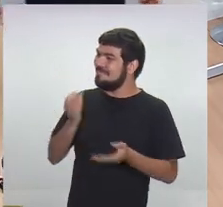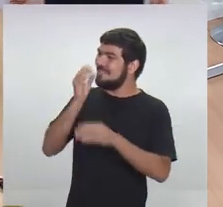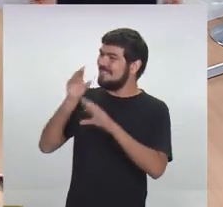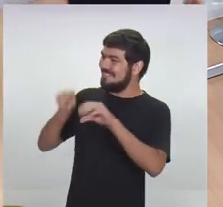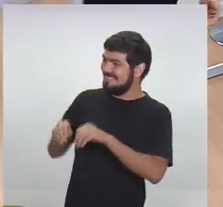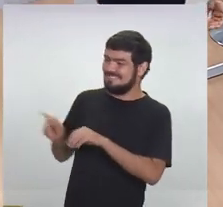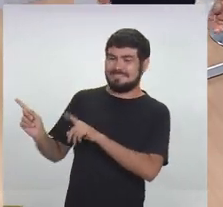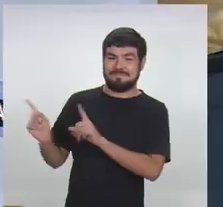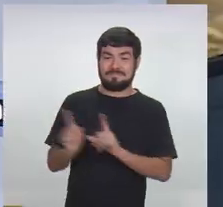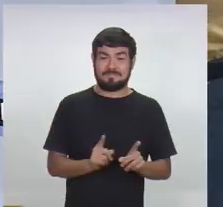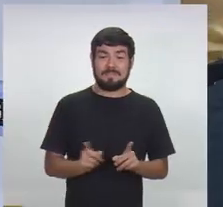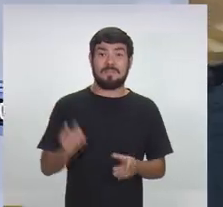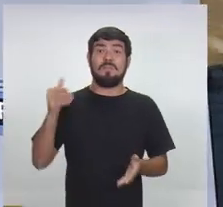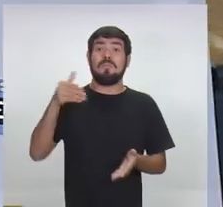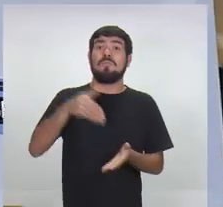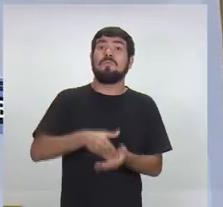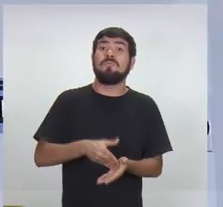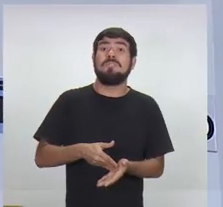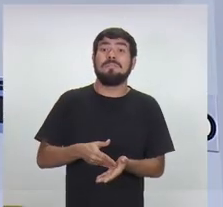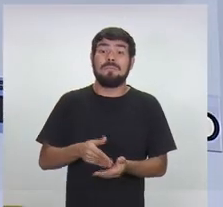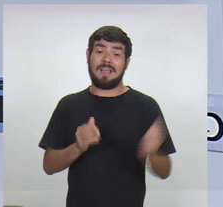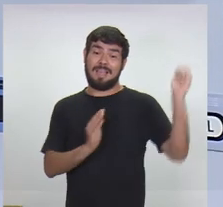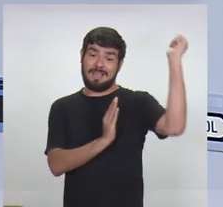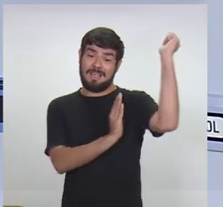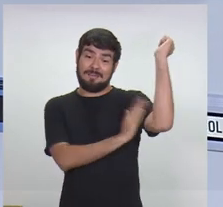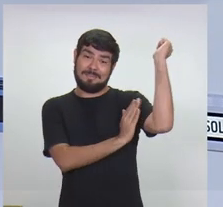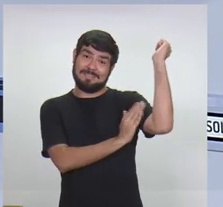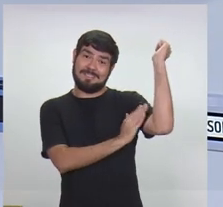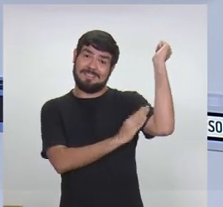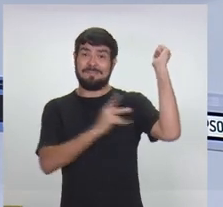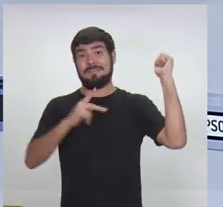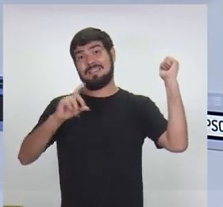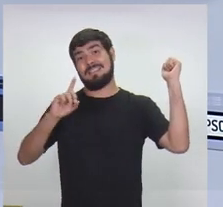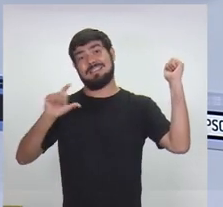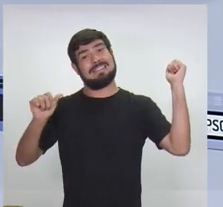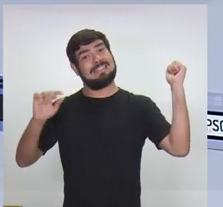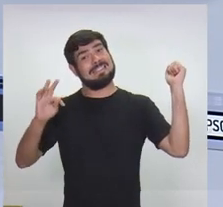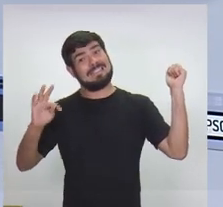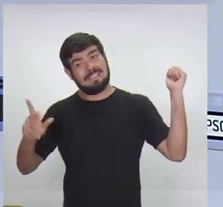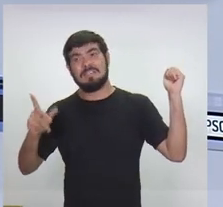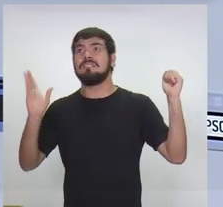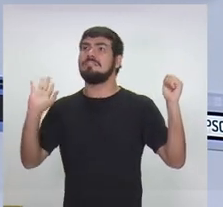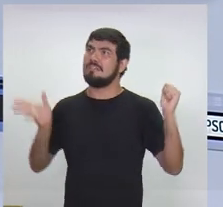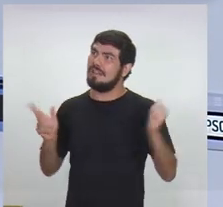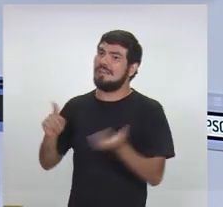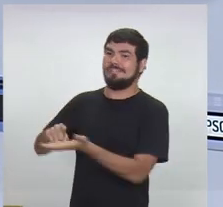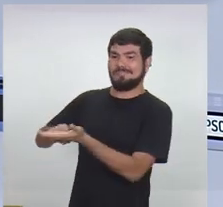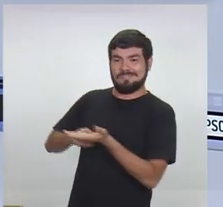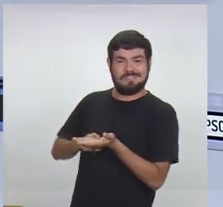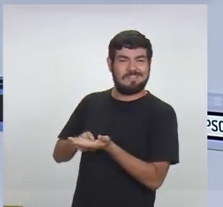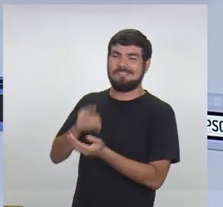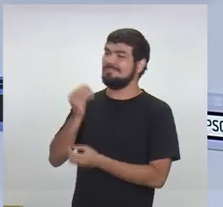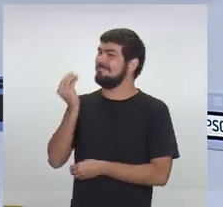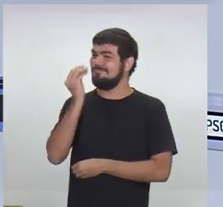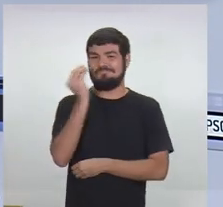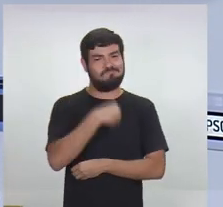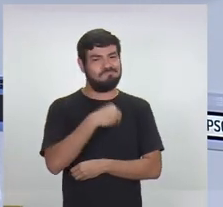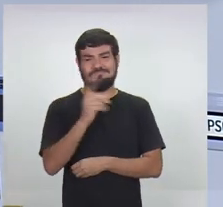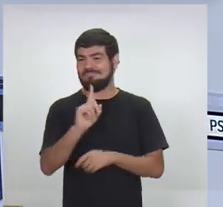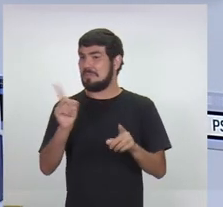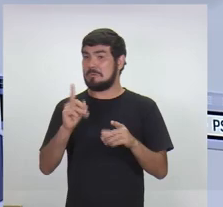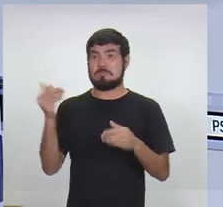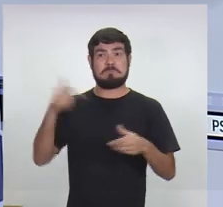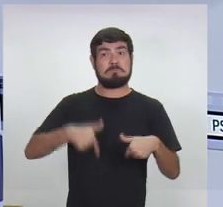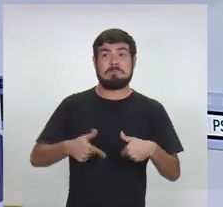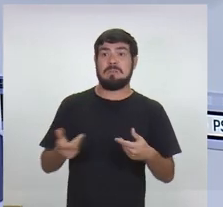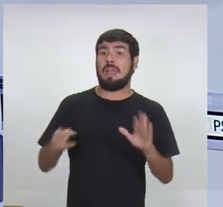o último candidato seria amazonino mendes do pt que apesar de ter sido convidado não compareceu segundo as